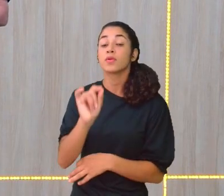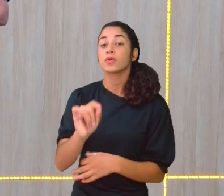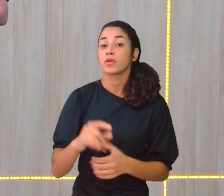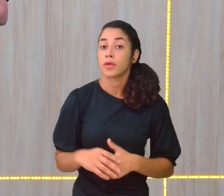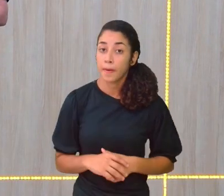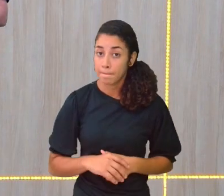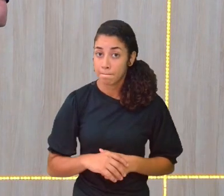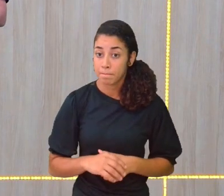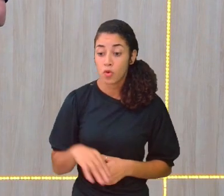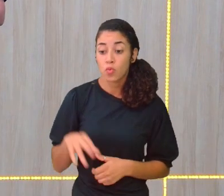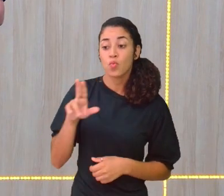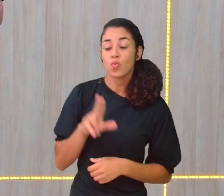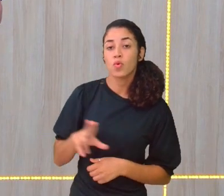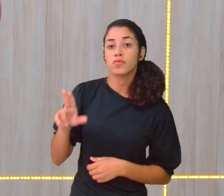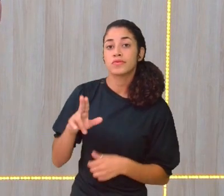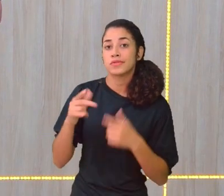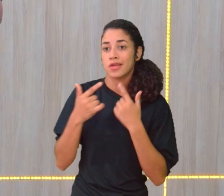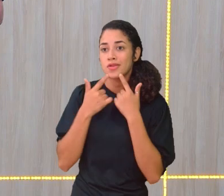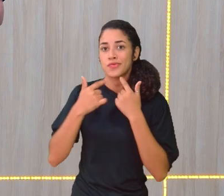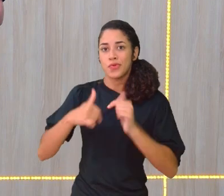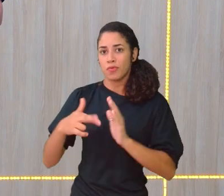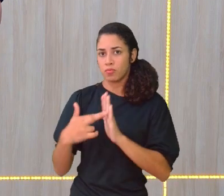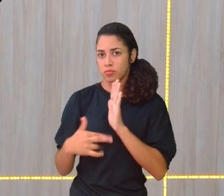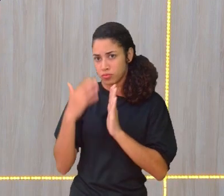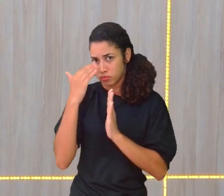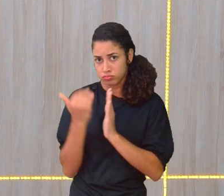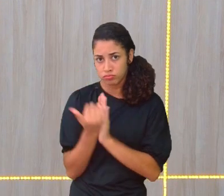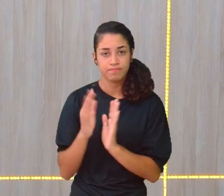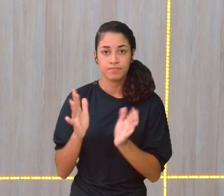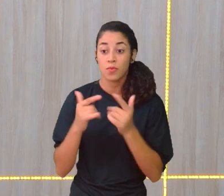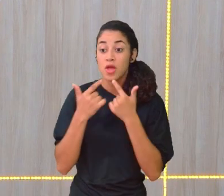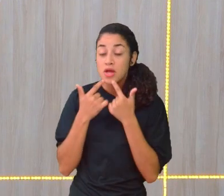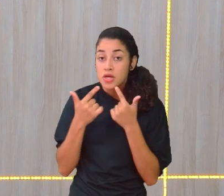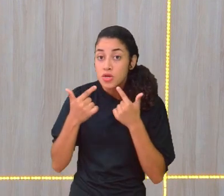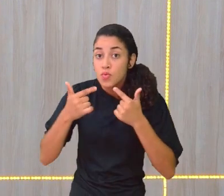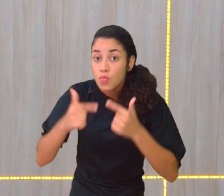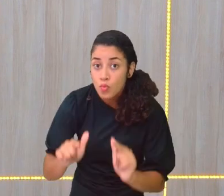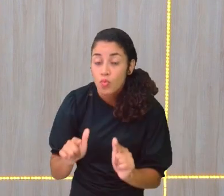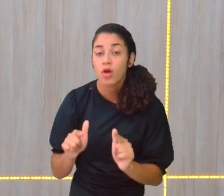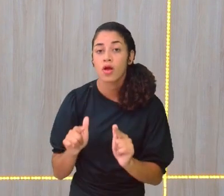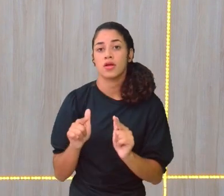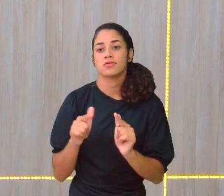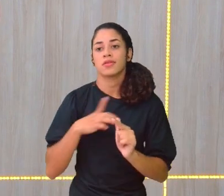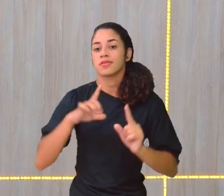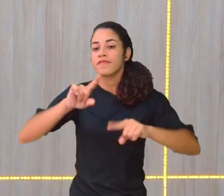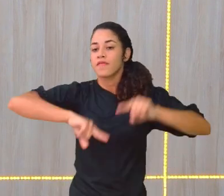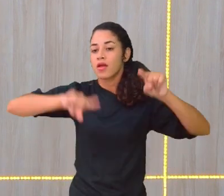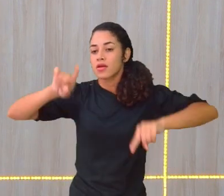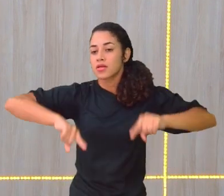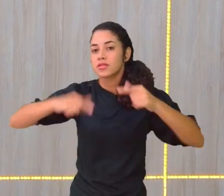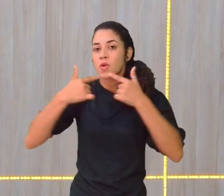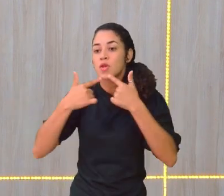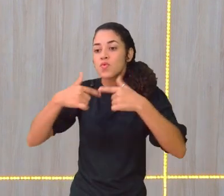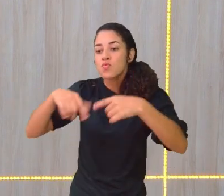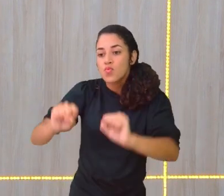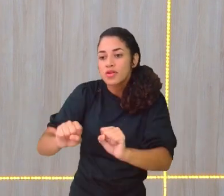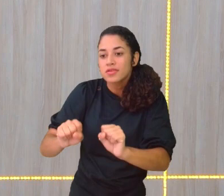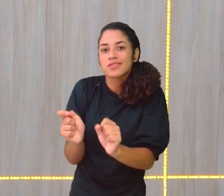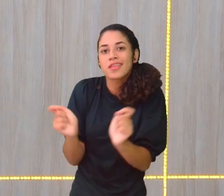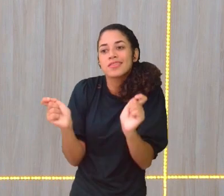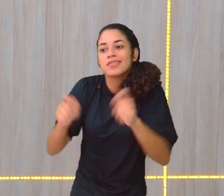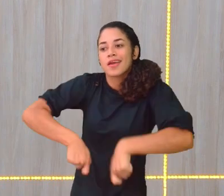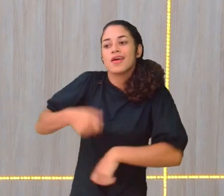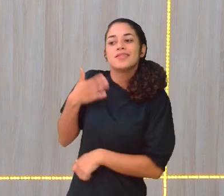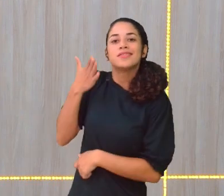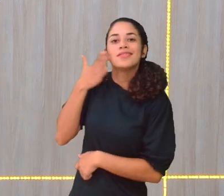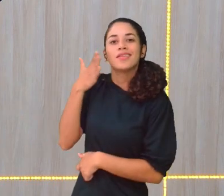é? Usando não a língua padrão, mas uma linguagem, não é? Com uma variação linguística mais entendível para aquele